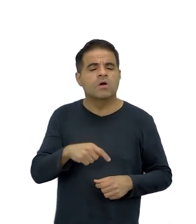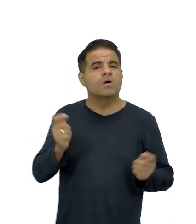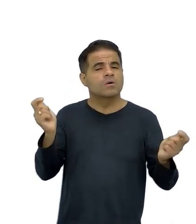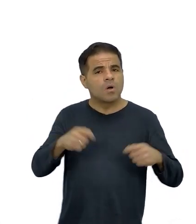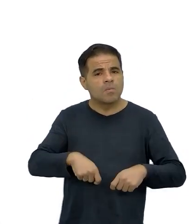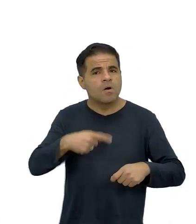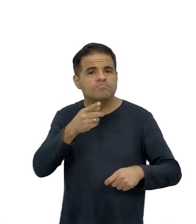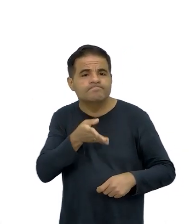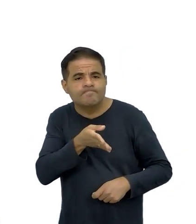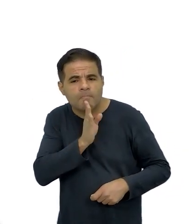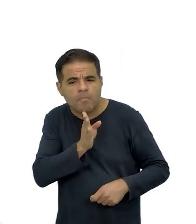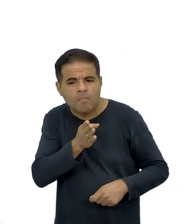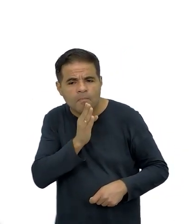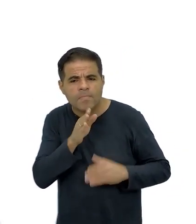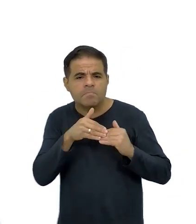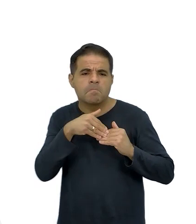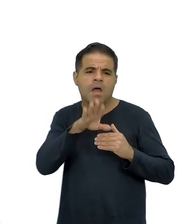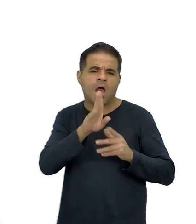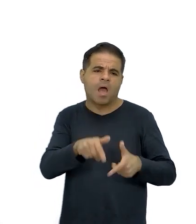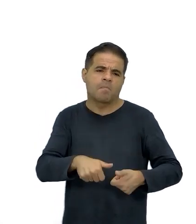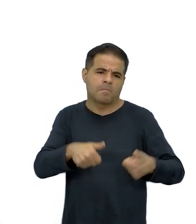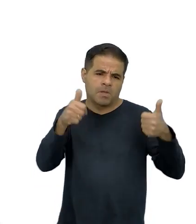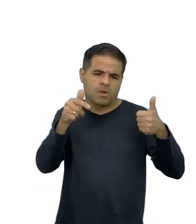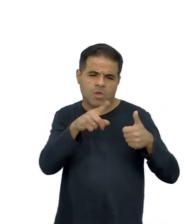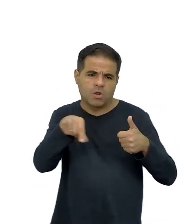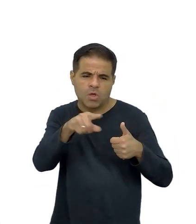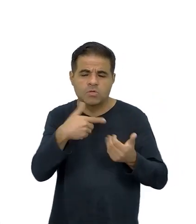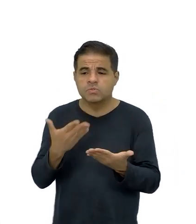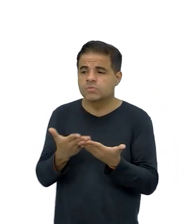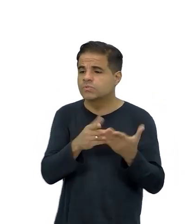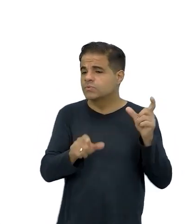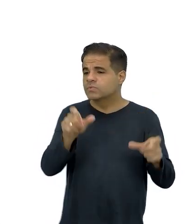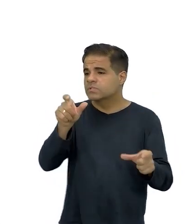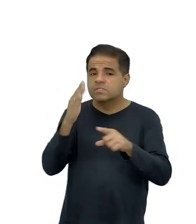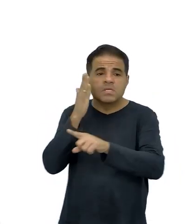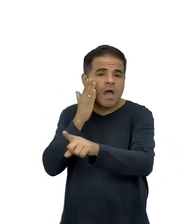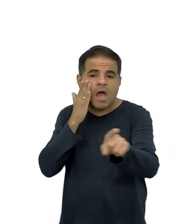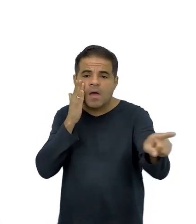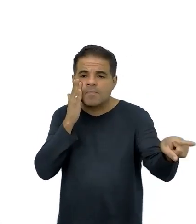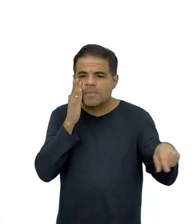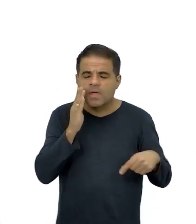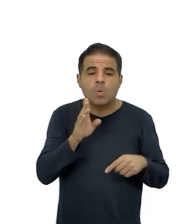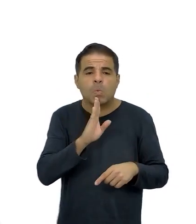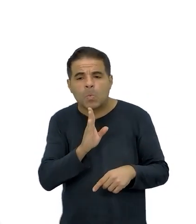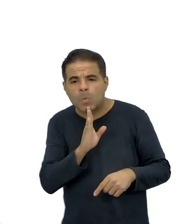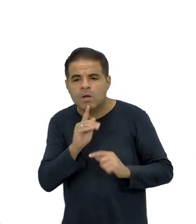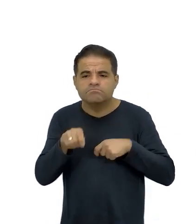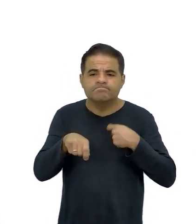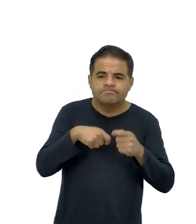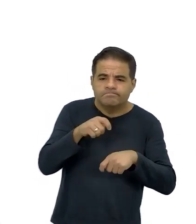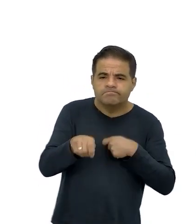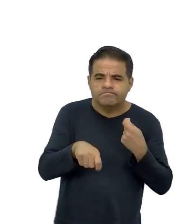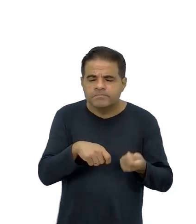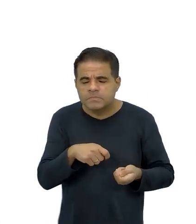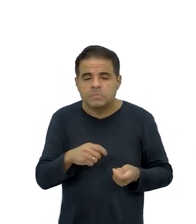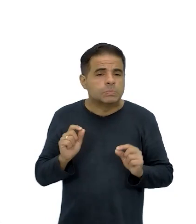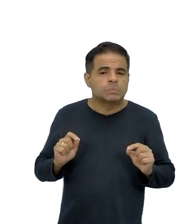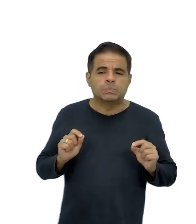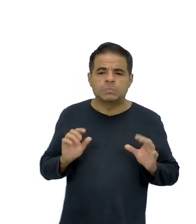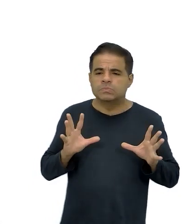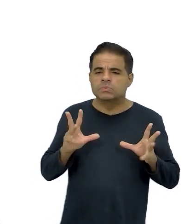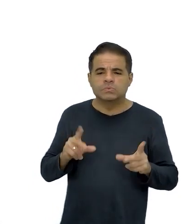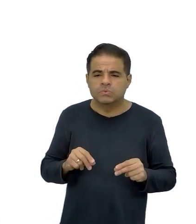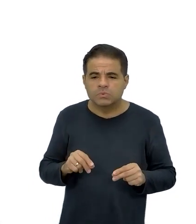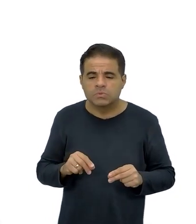professores, o que? Conheçamos melhor os nossos estudantes, os seus saberes, o que eles dominam, o que, e